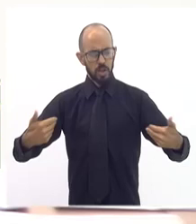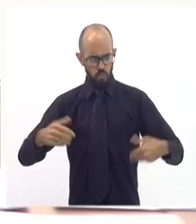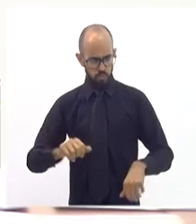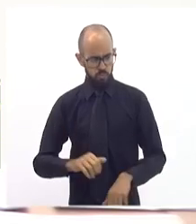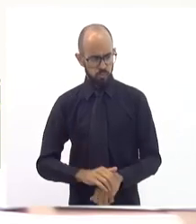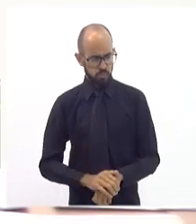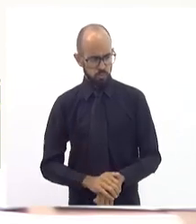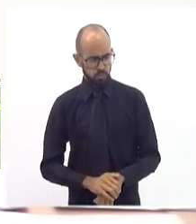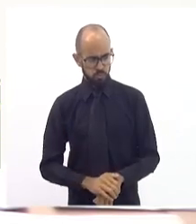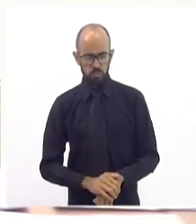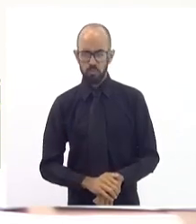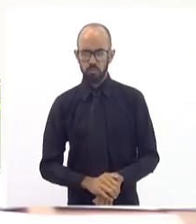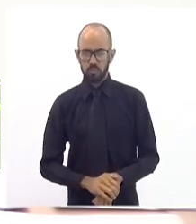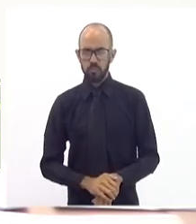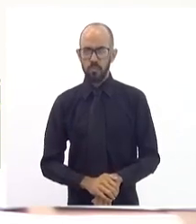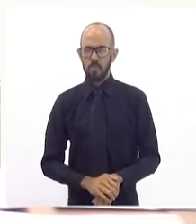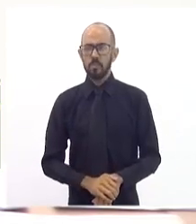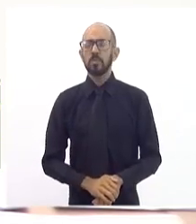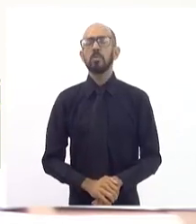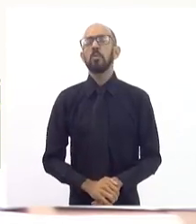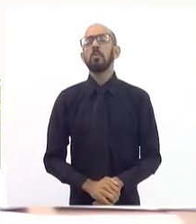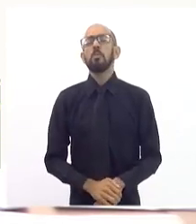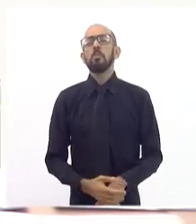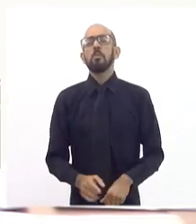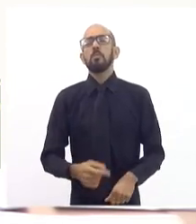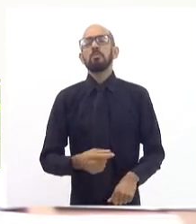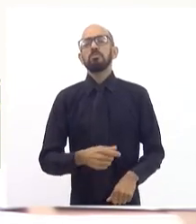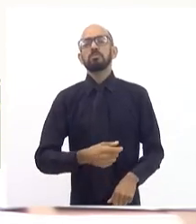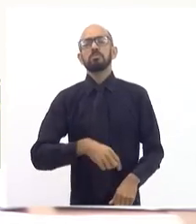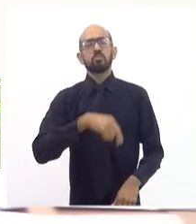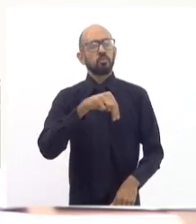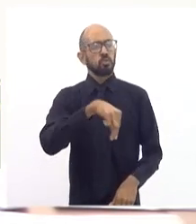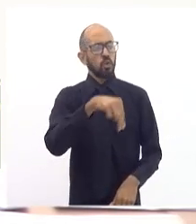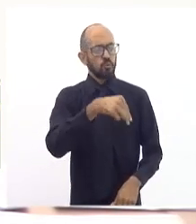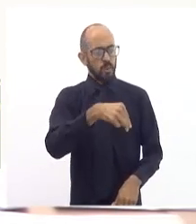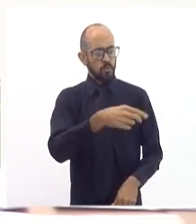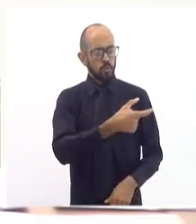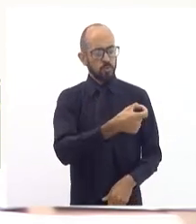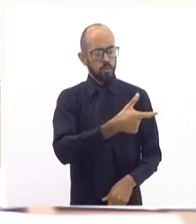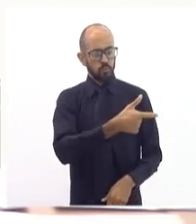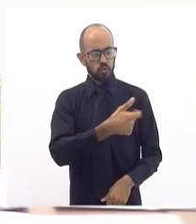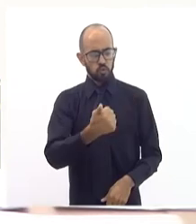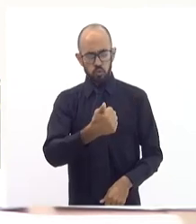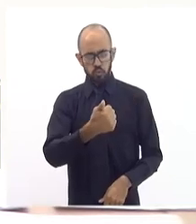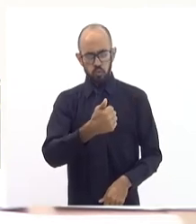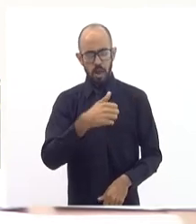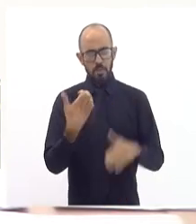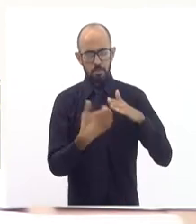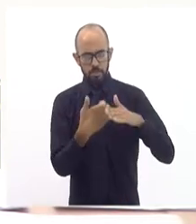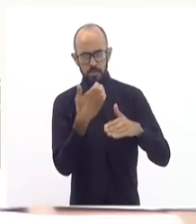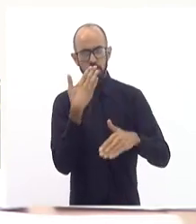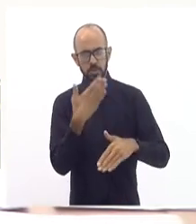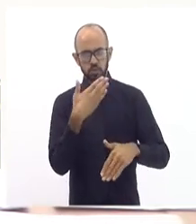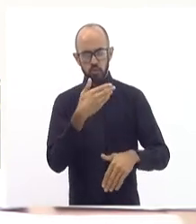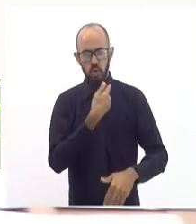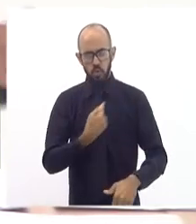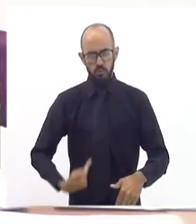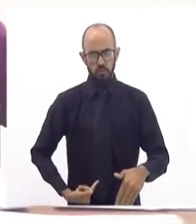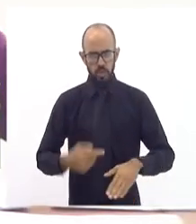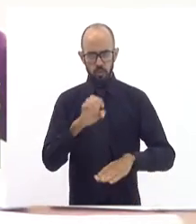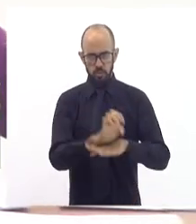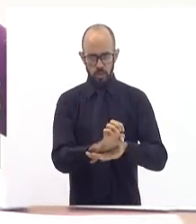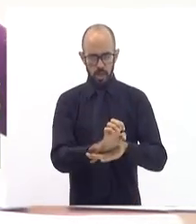dessa forma porque a licença foi feita essa fórmula em novembro de 21 a empresa solicitou ao governo do estado o